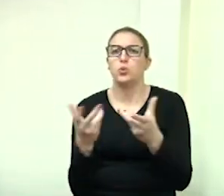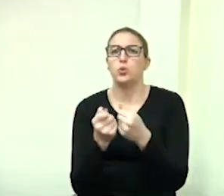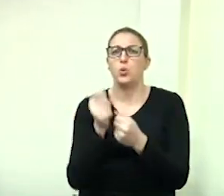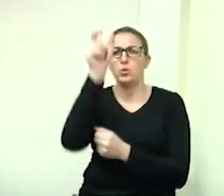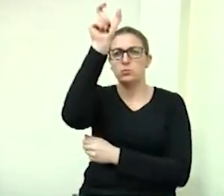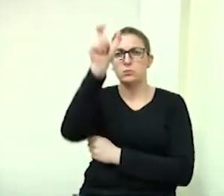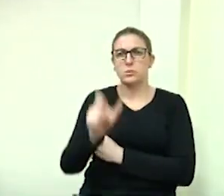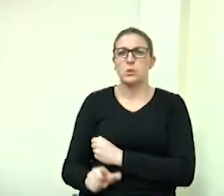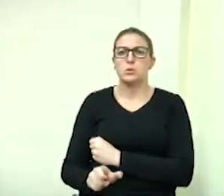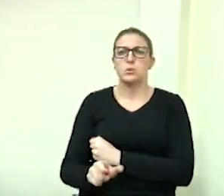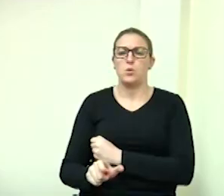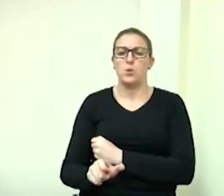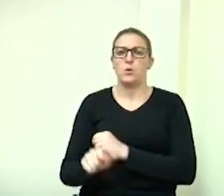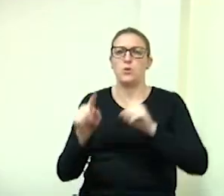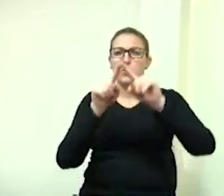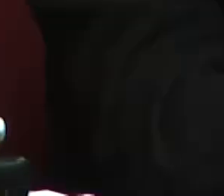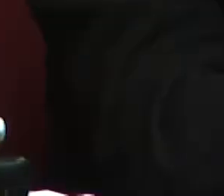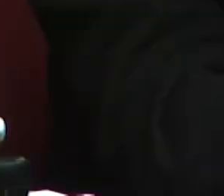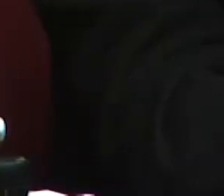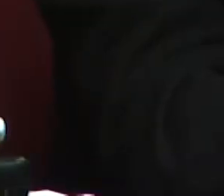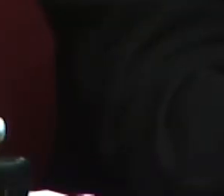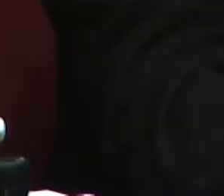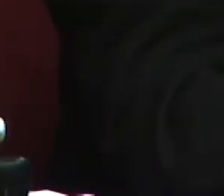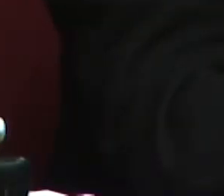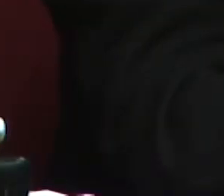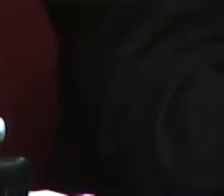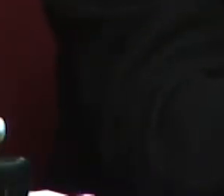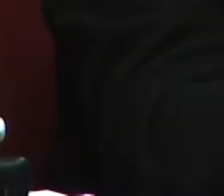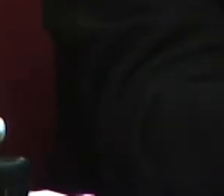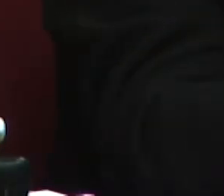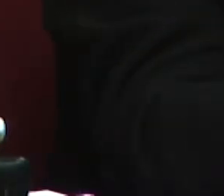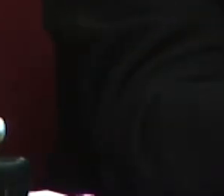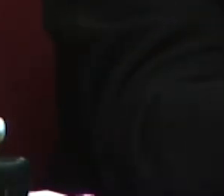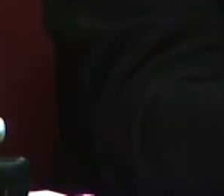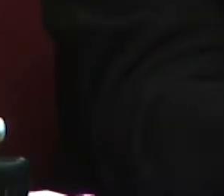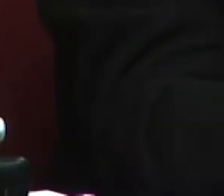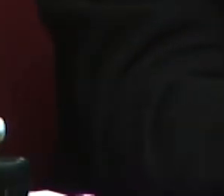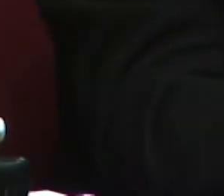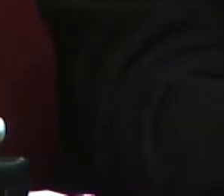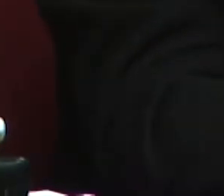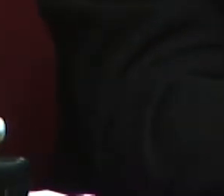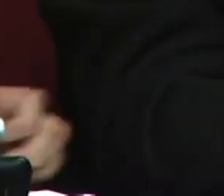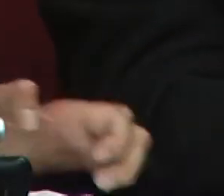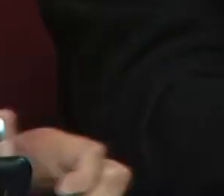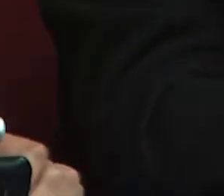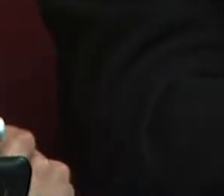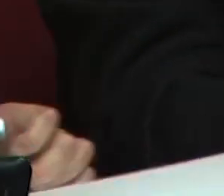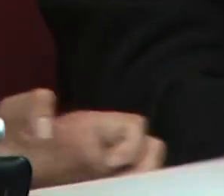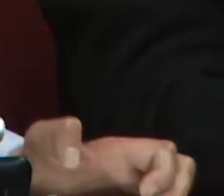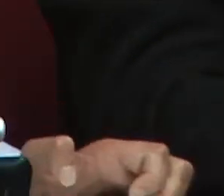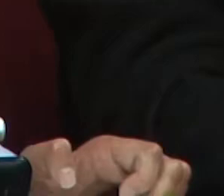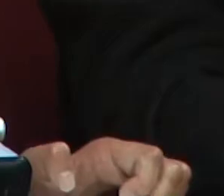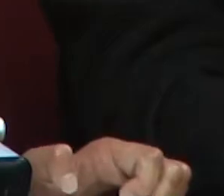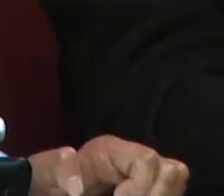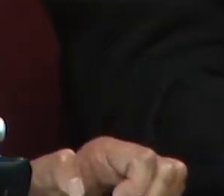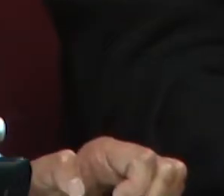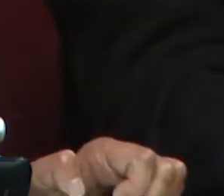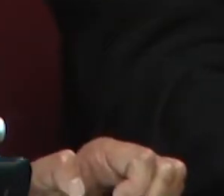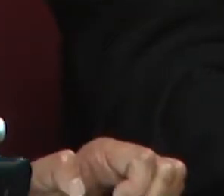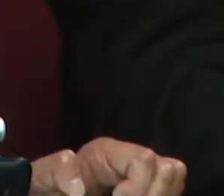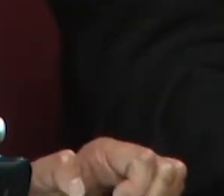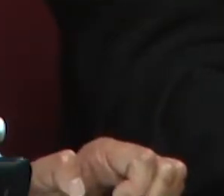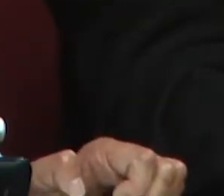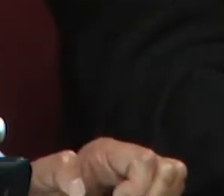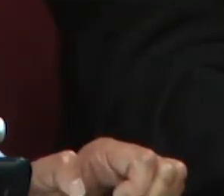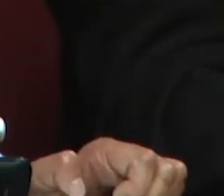público obrigado vereador baço com a palavra alessandro as outro corta com a palavra